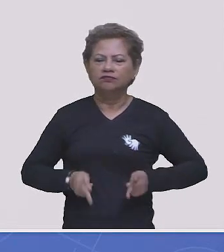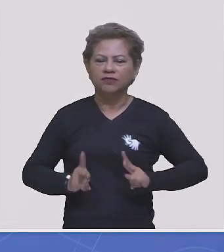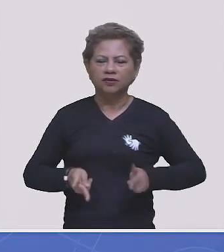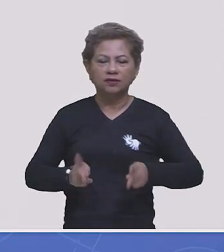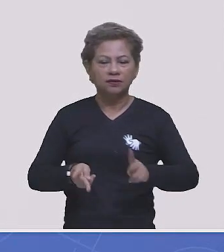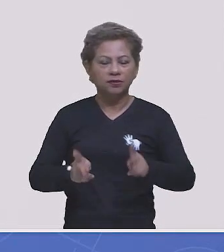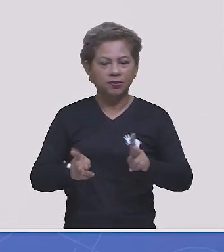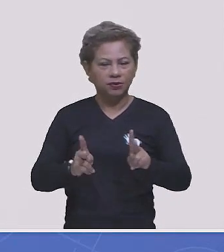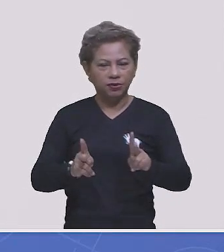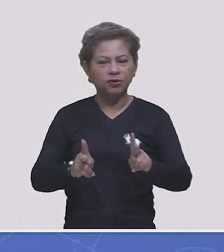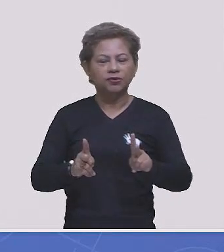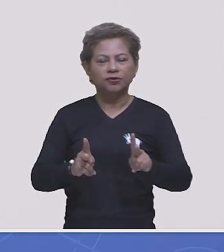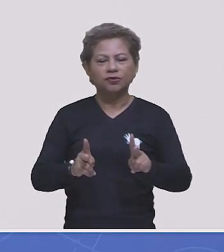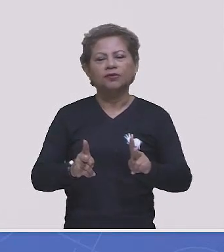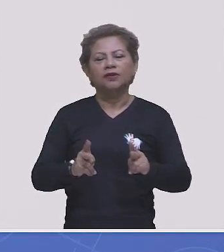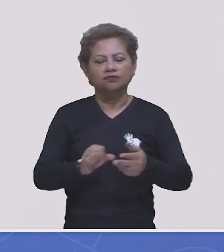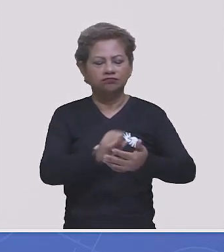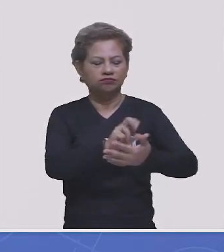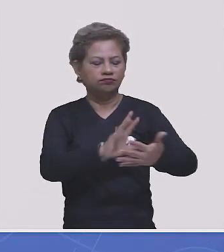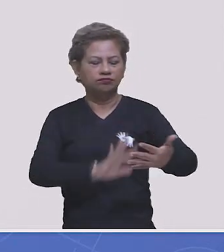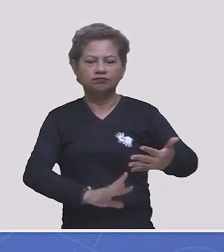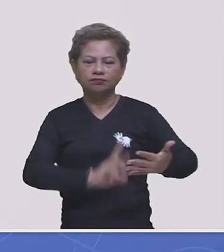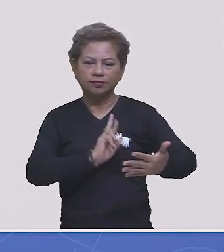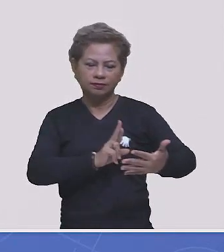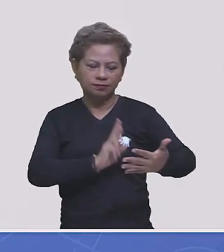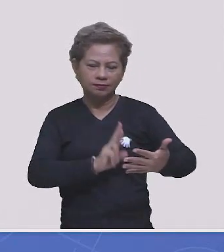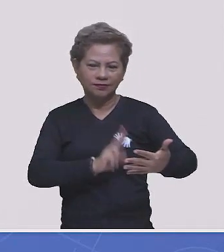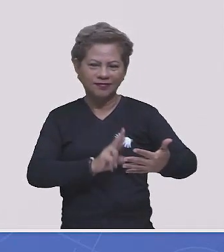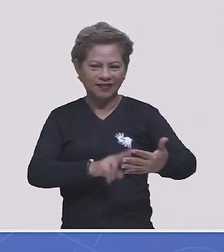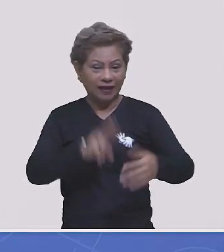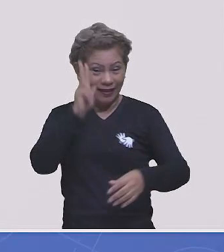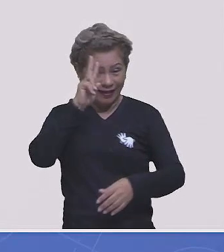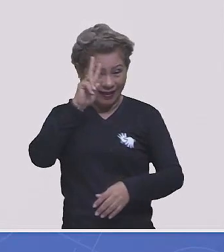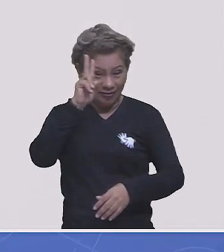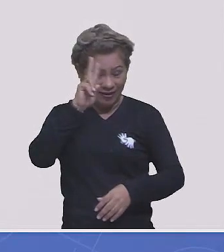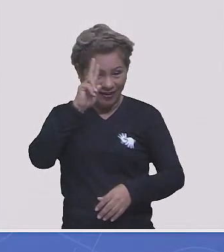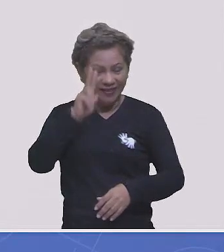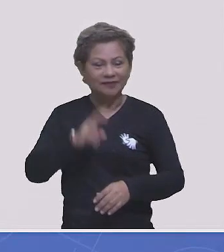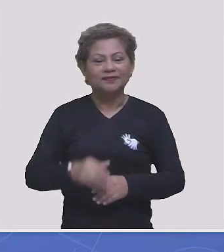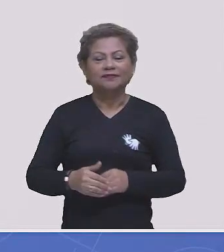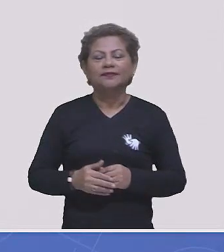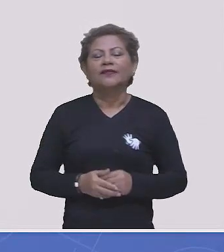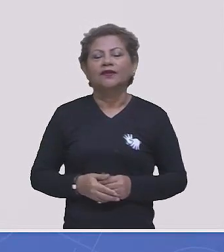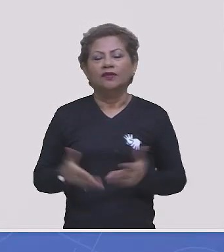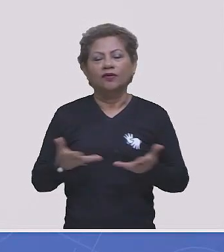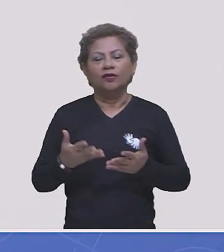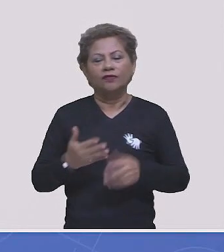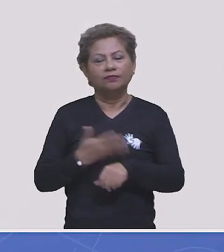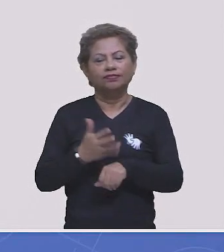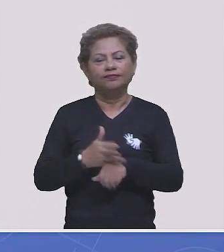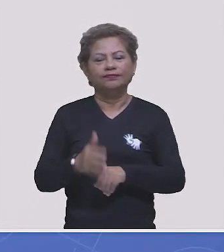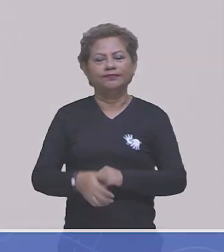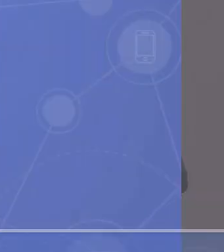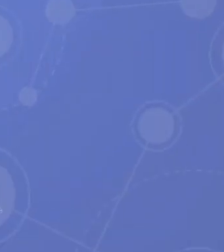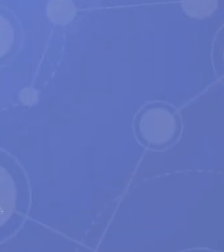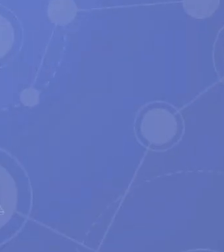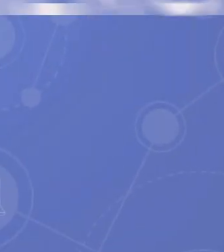continuidade, à nossa atividade que a gente está desenvolvendo desde segunda-feira. Vamos para a correção do nosso exercitando.